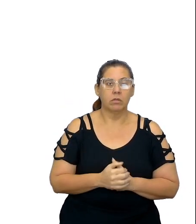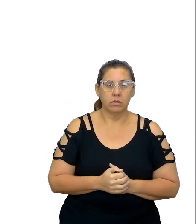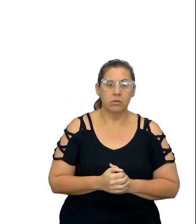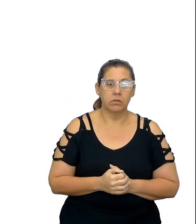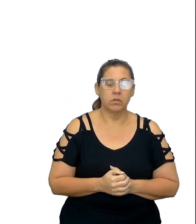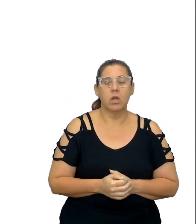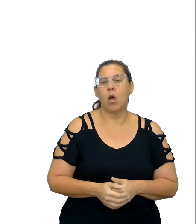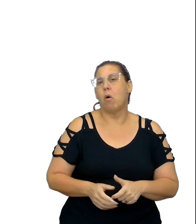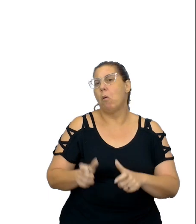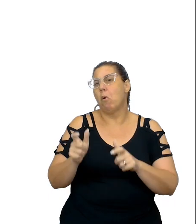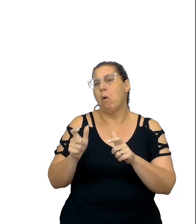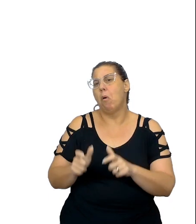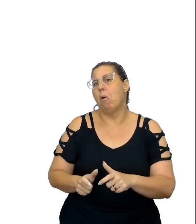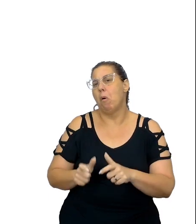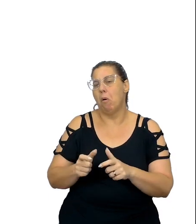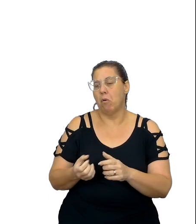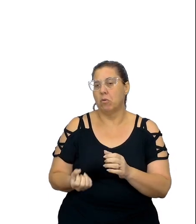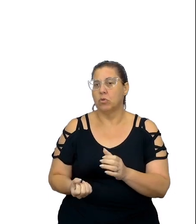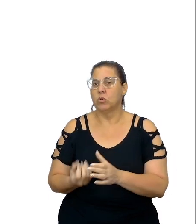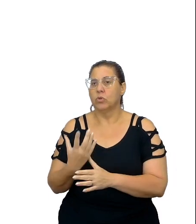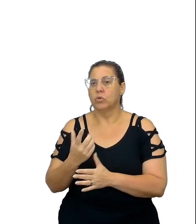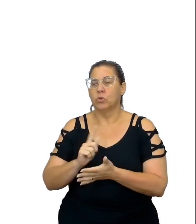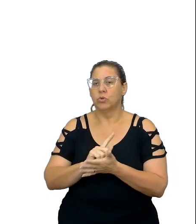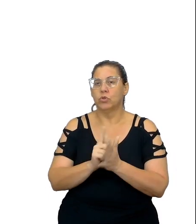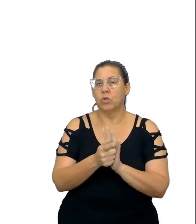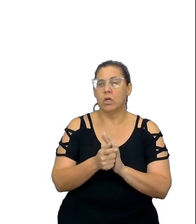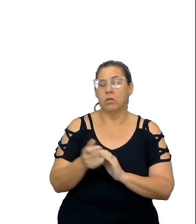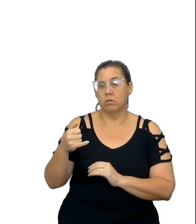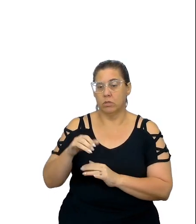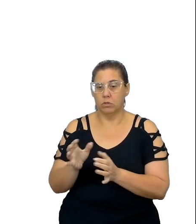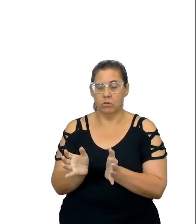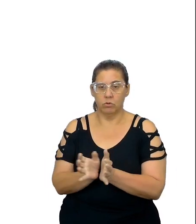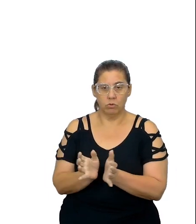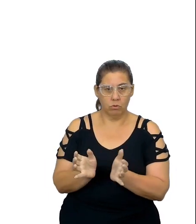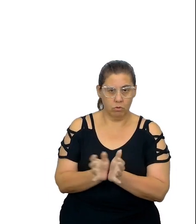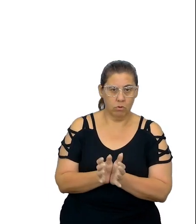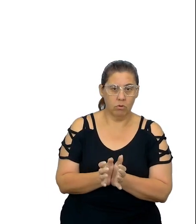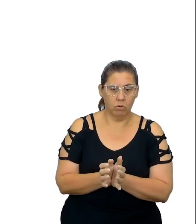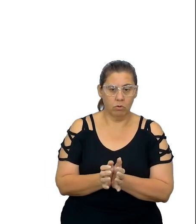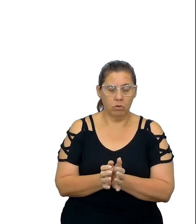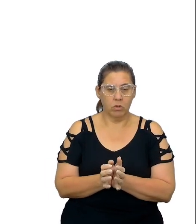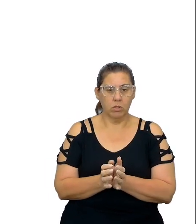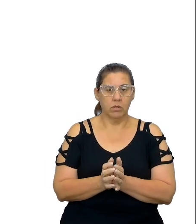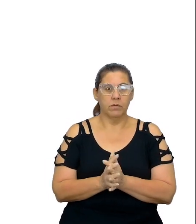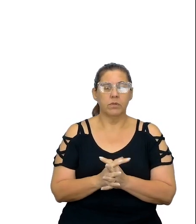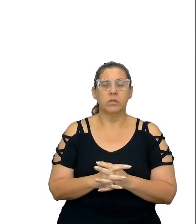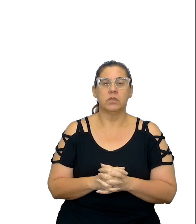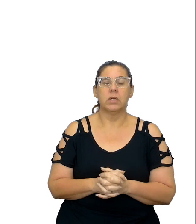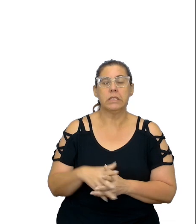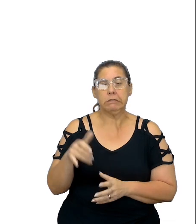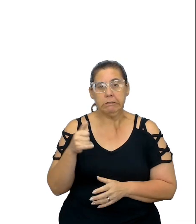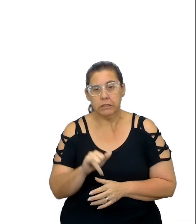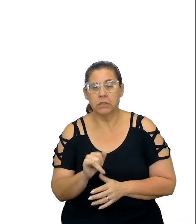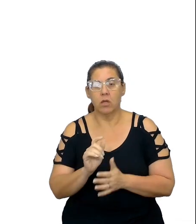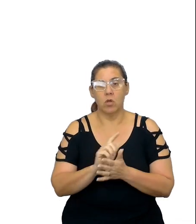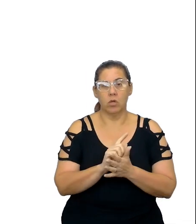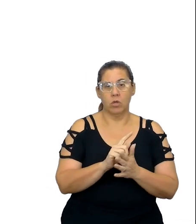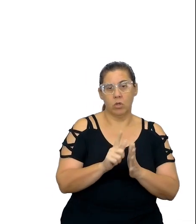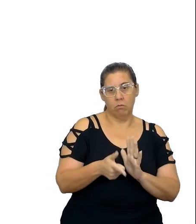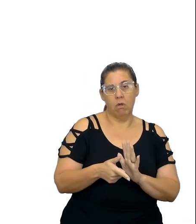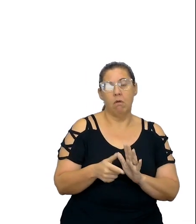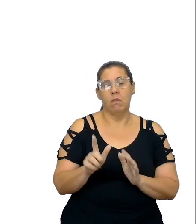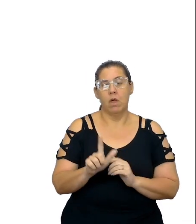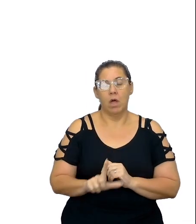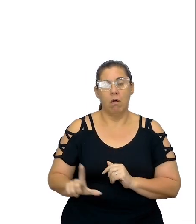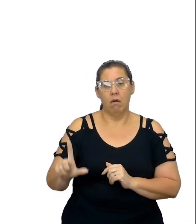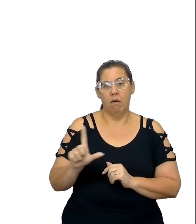se estabelece esse gênero, né, se ele é do domínio da exposição, se é um domínio da